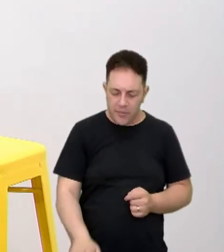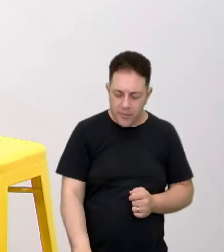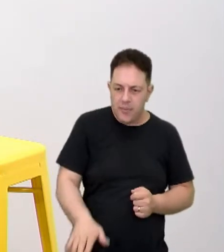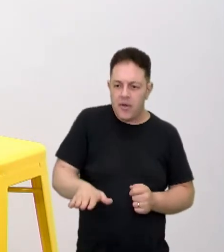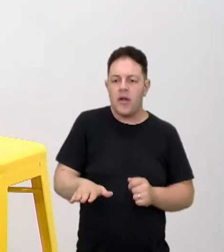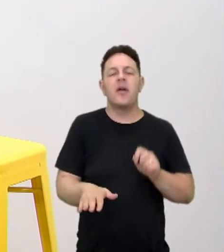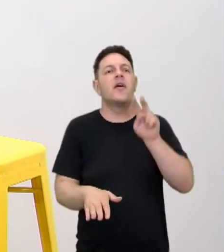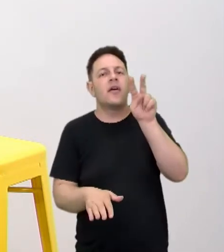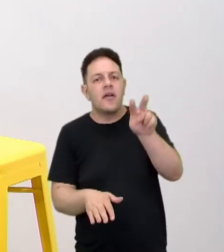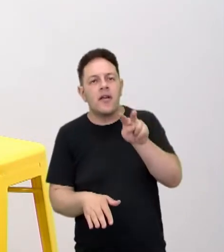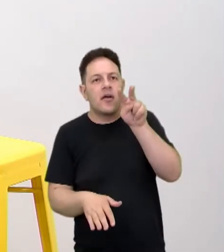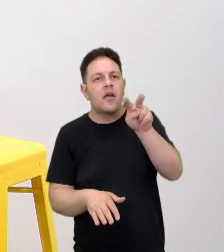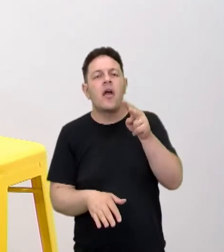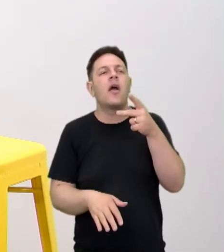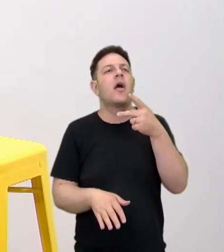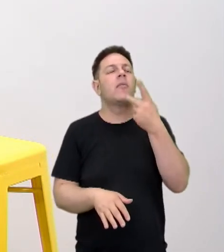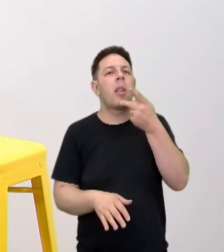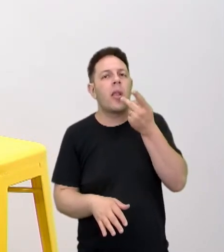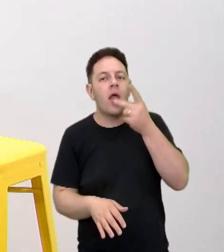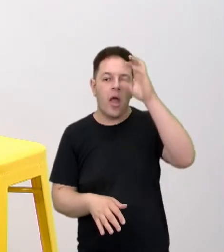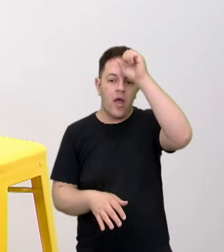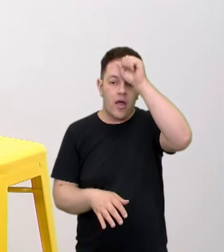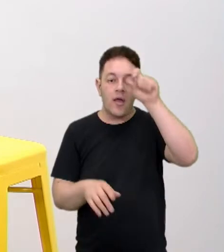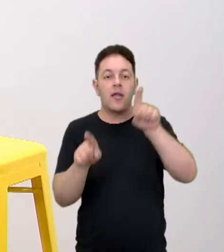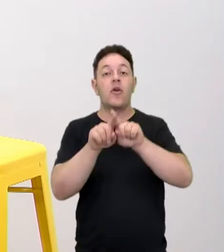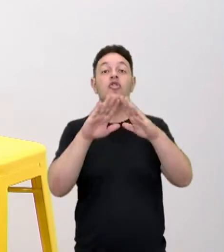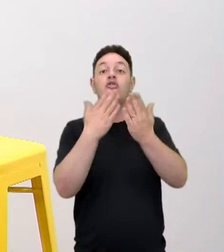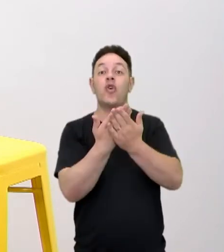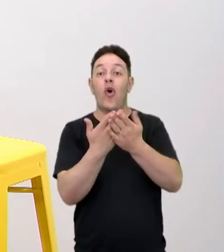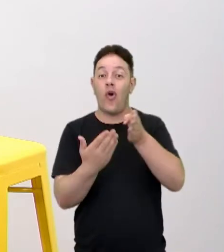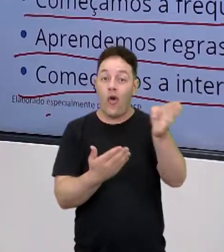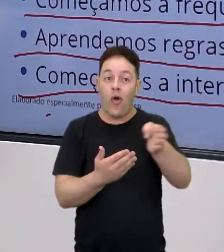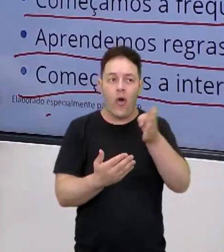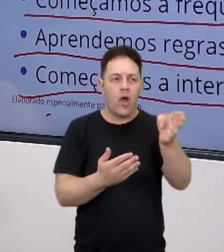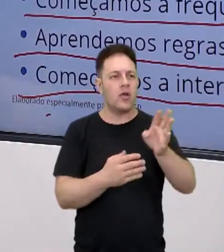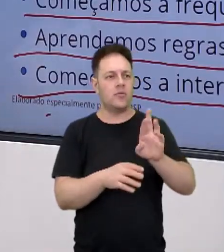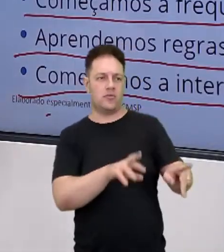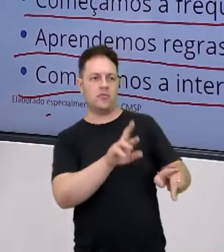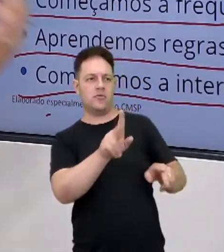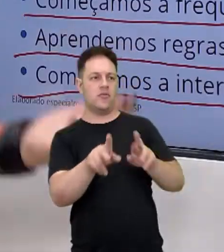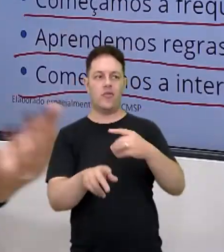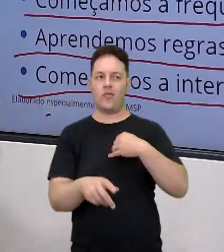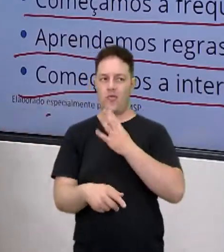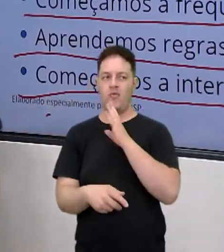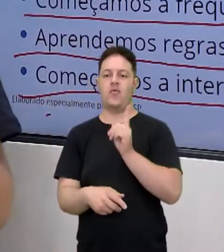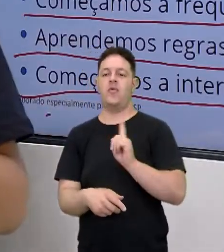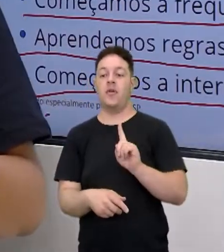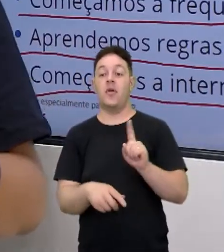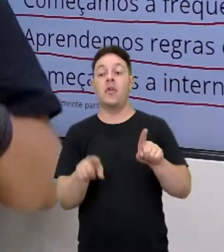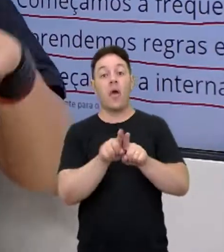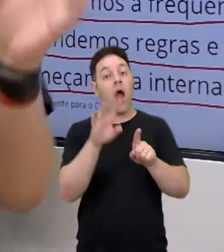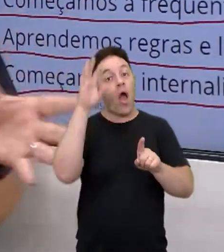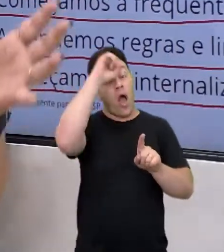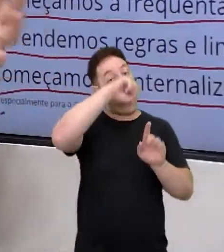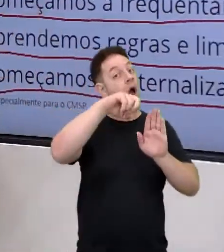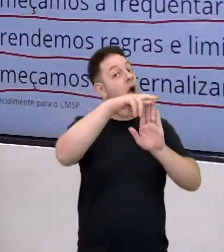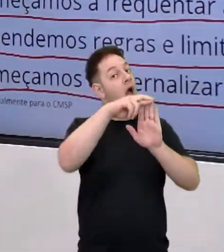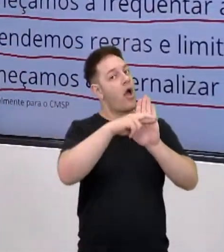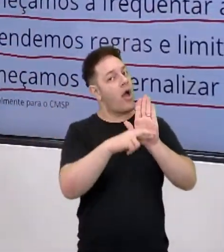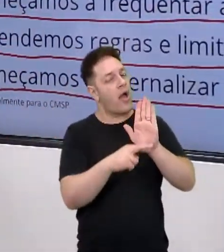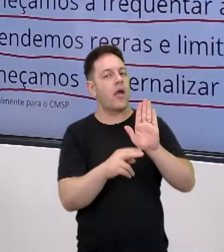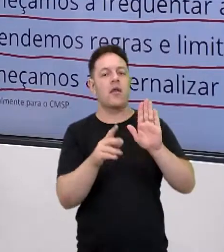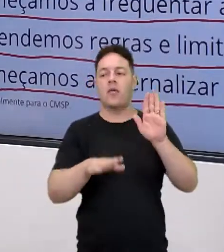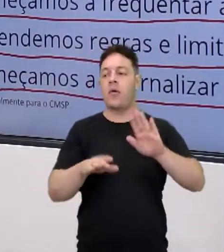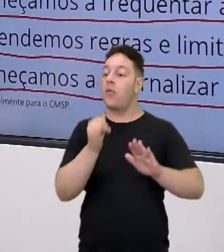pessoas diferentes, pessoas que não estão no nosso grupo social. A gente aprende regras e limites. Que tipos de